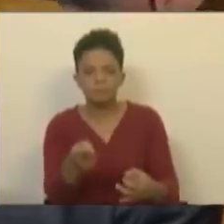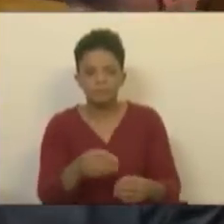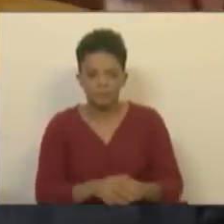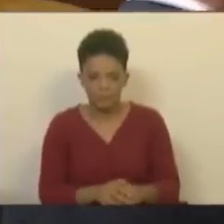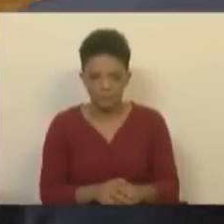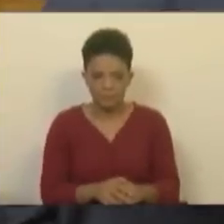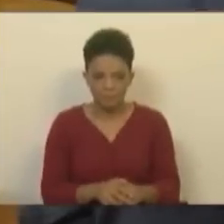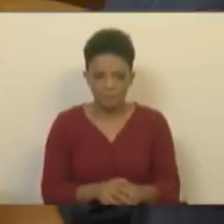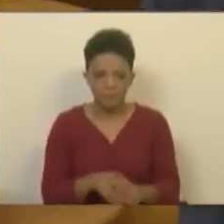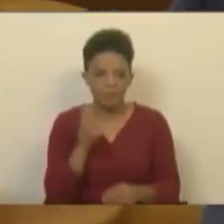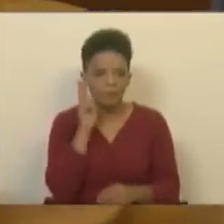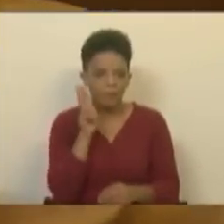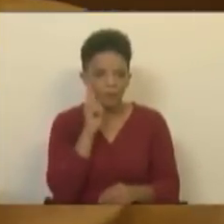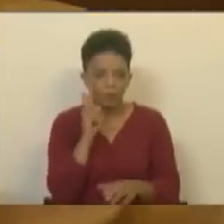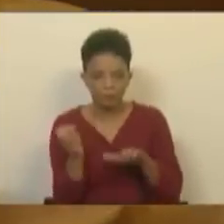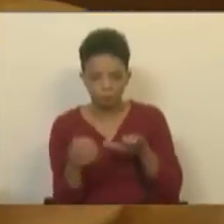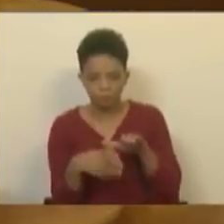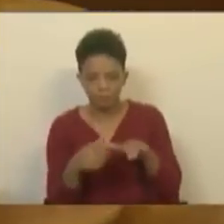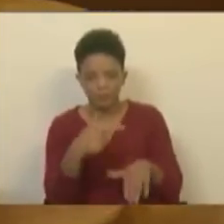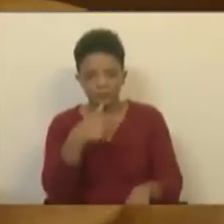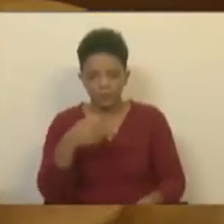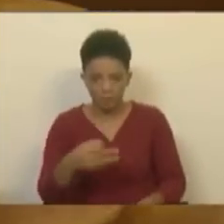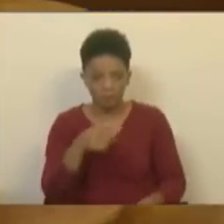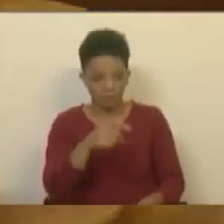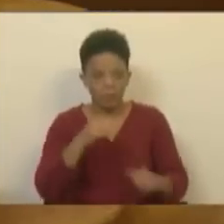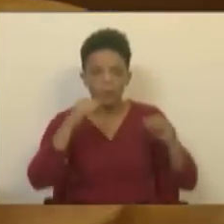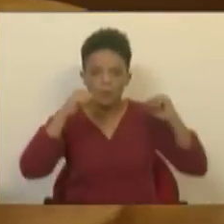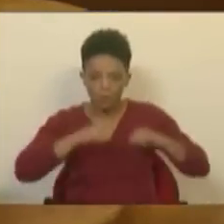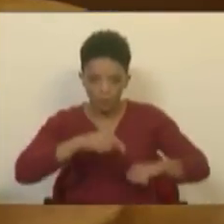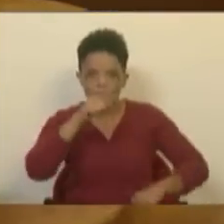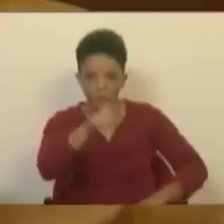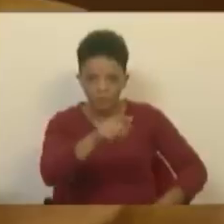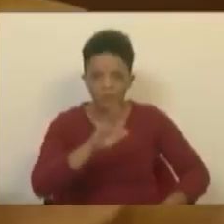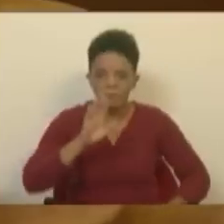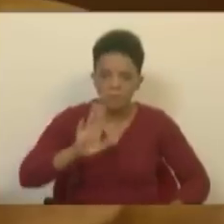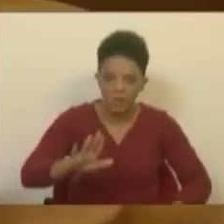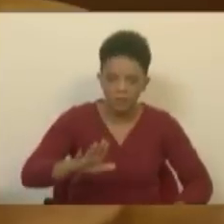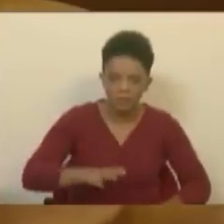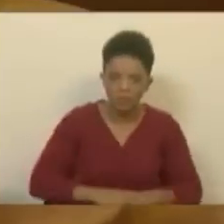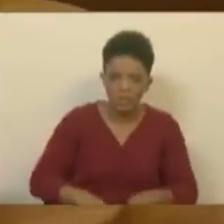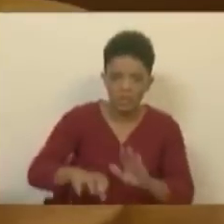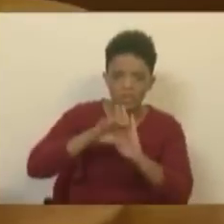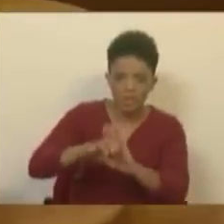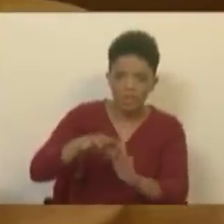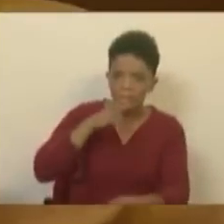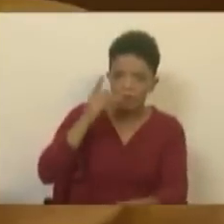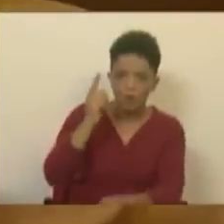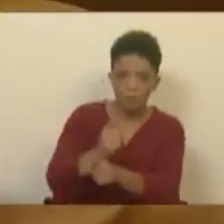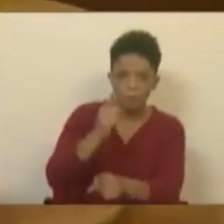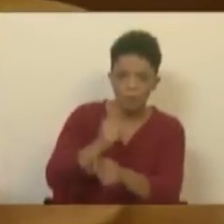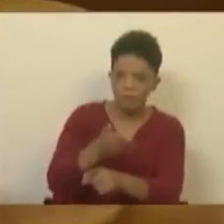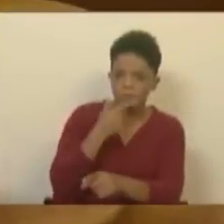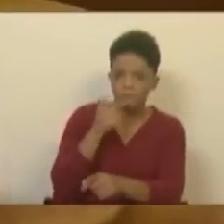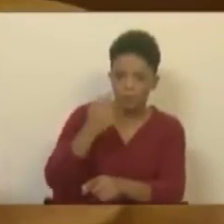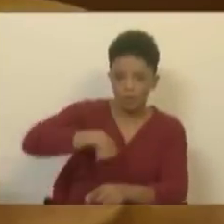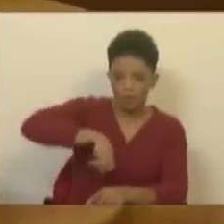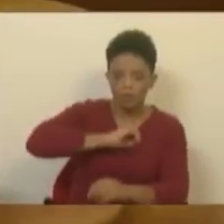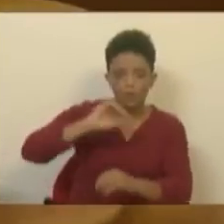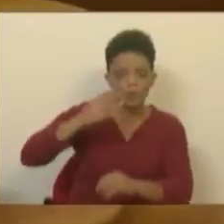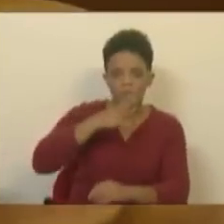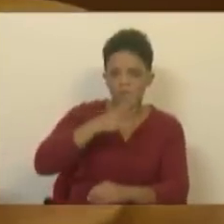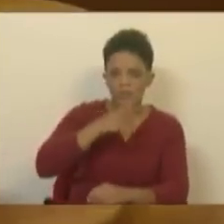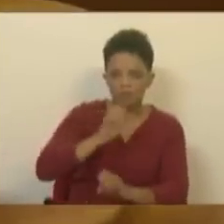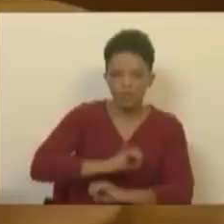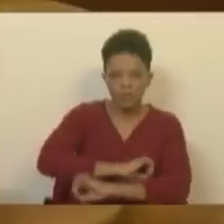à ao valor injetado na TAP E aí eu estou de acordo consigo mas em relação ao chega-se não pode dizer o mesmo nós desde o início fomos